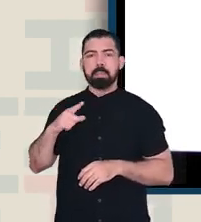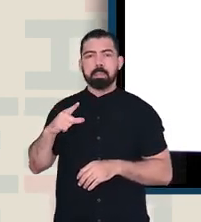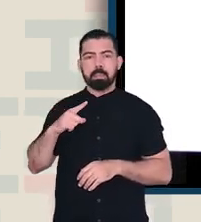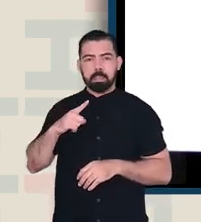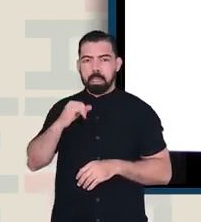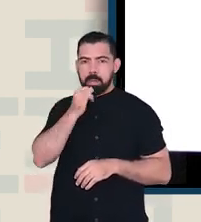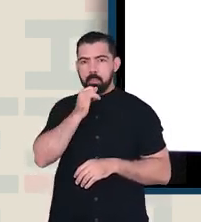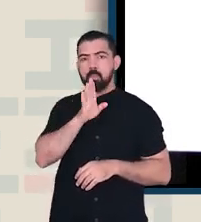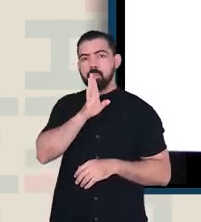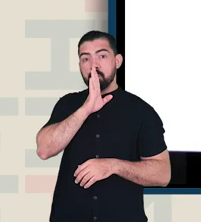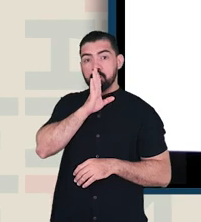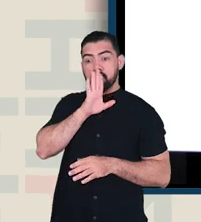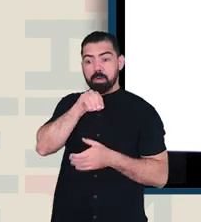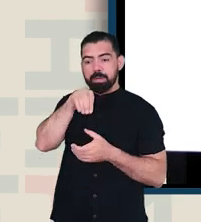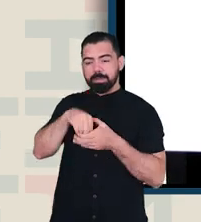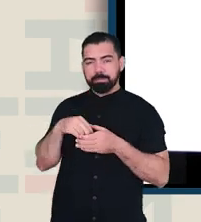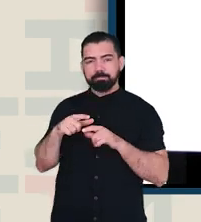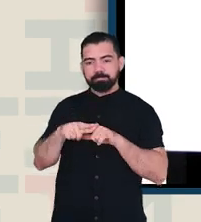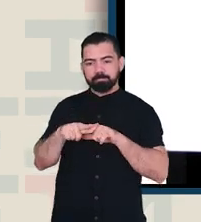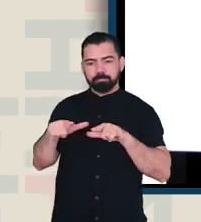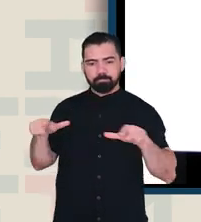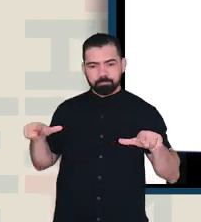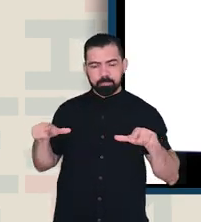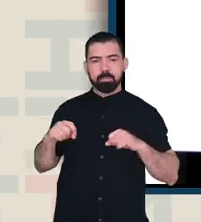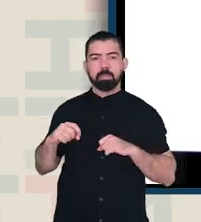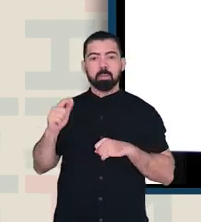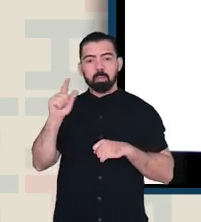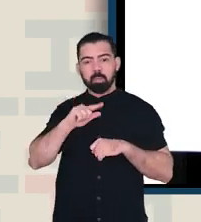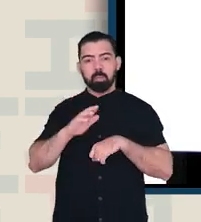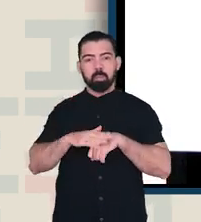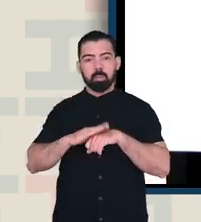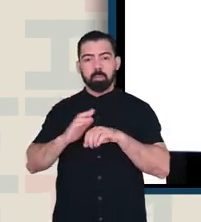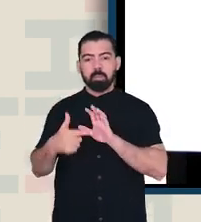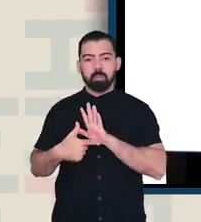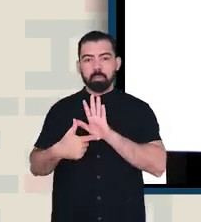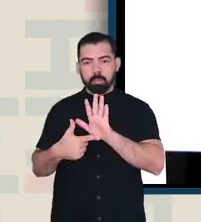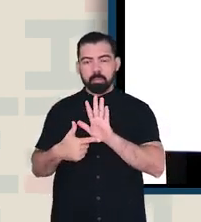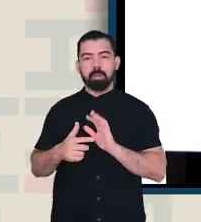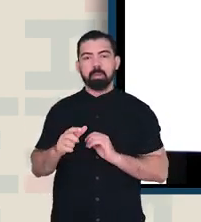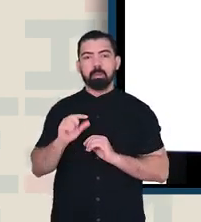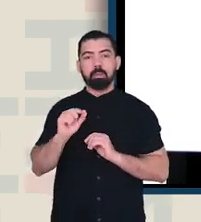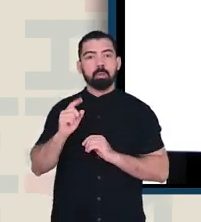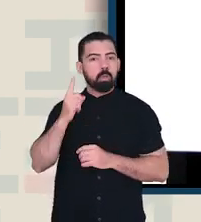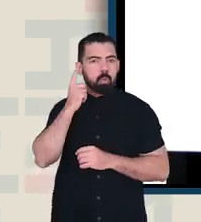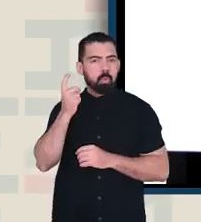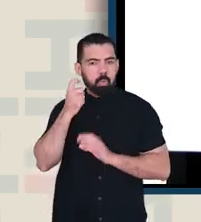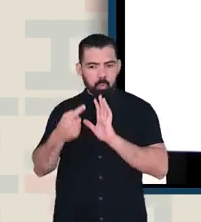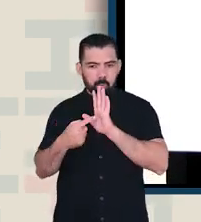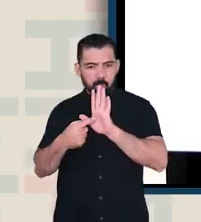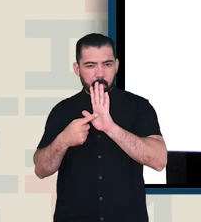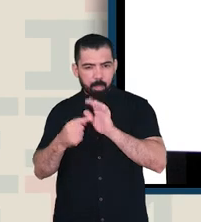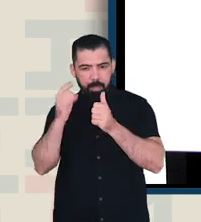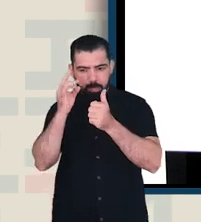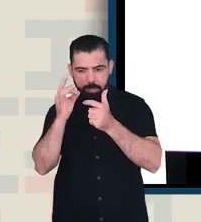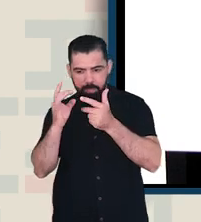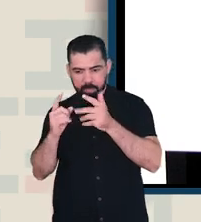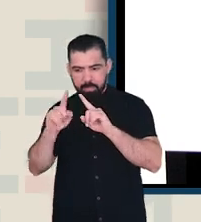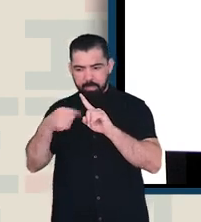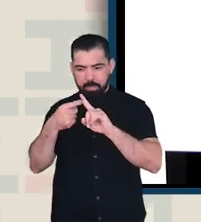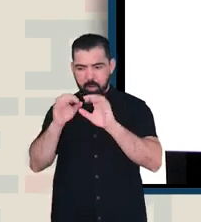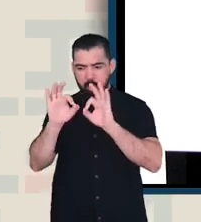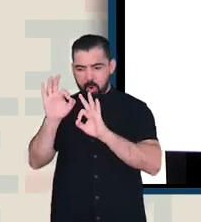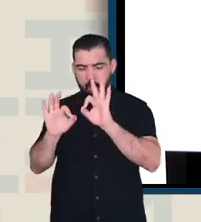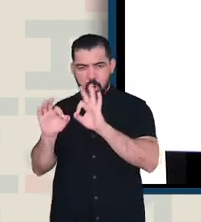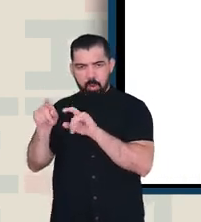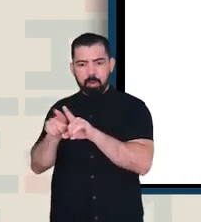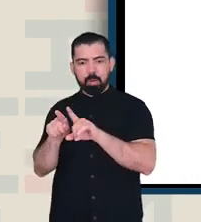de silêncio e esse espaço todo, onde ele consegue mostrar cada um dos sons e